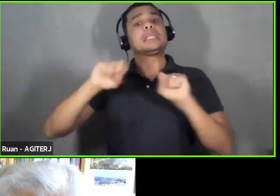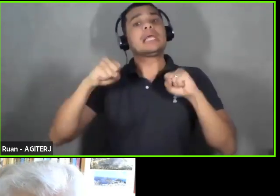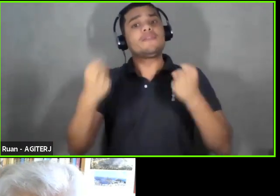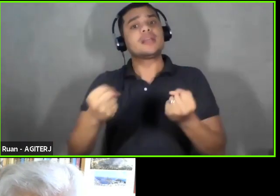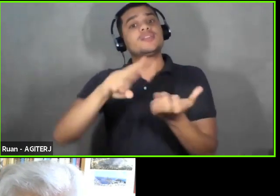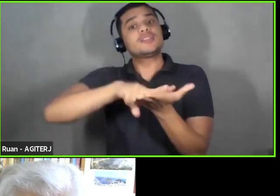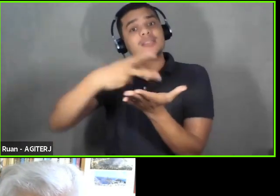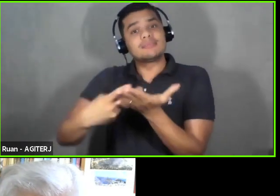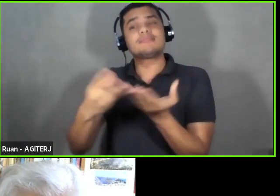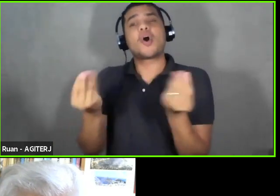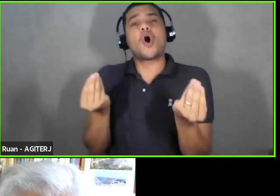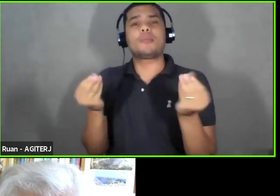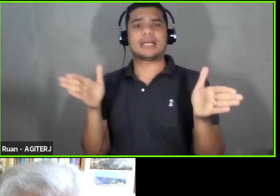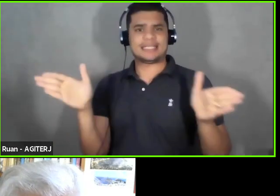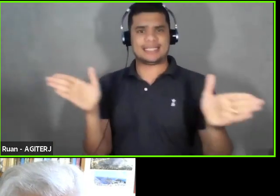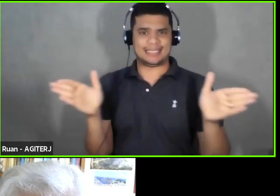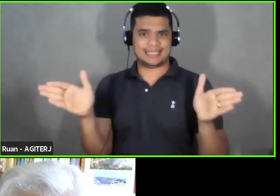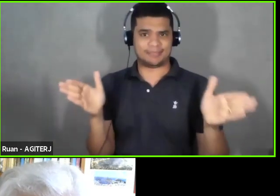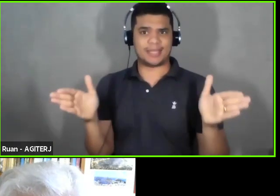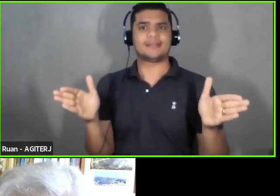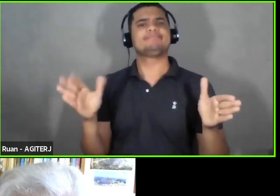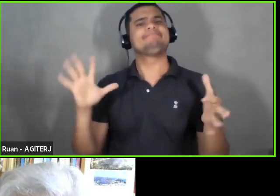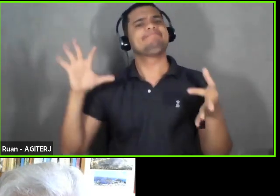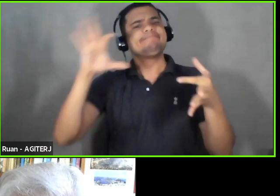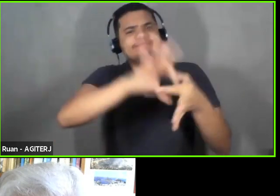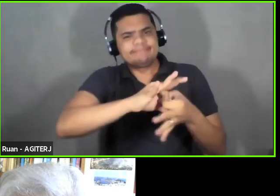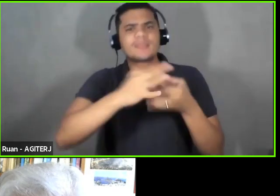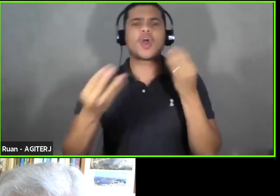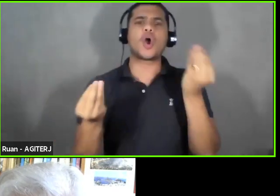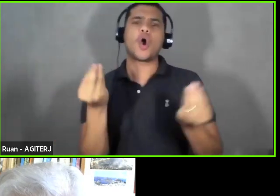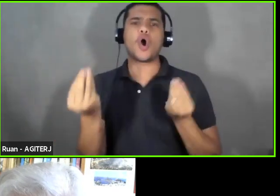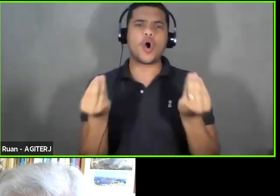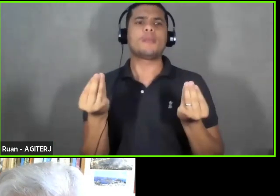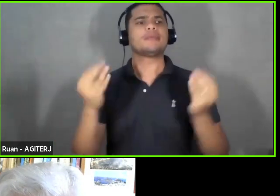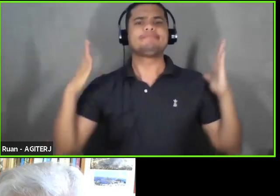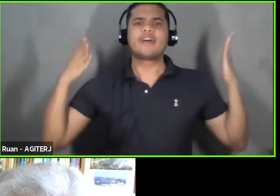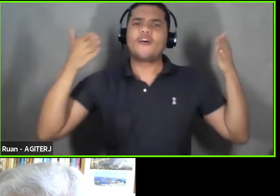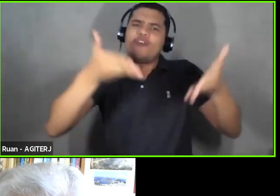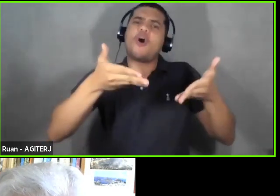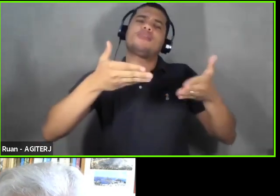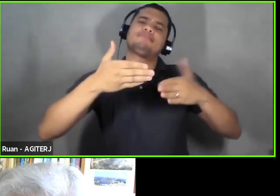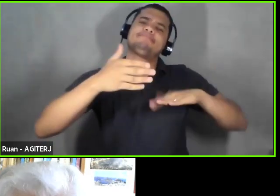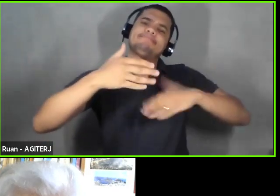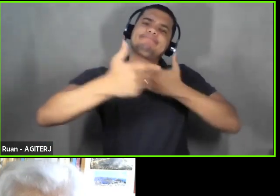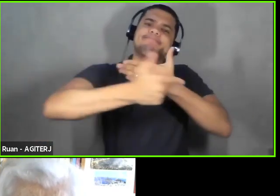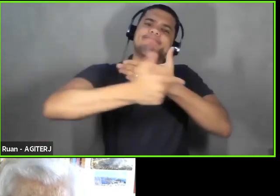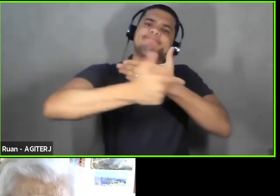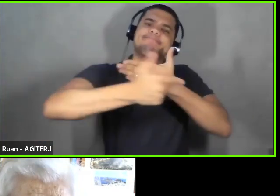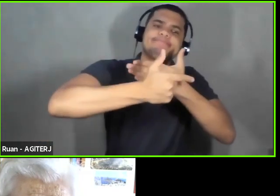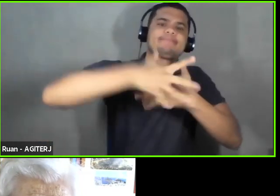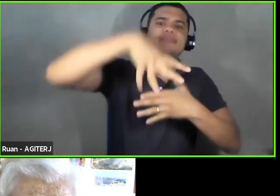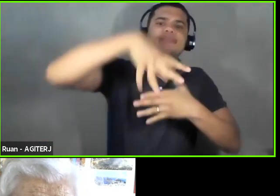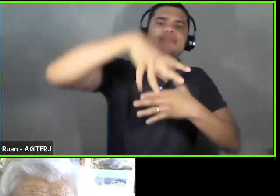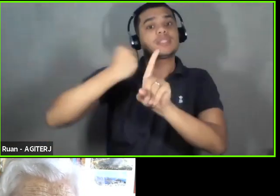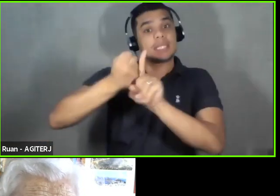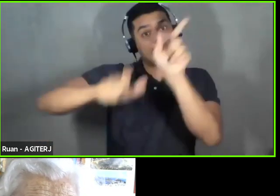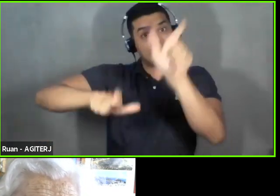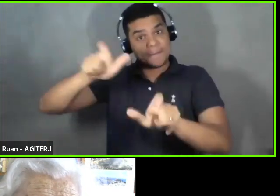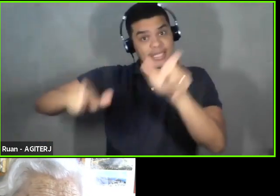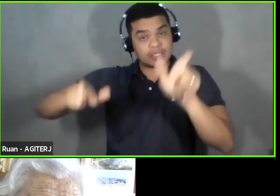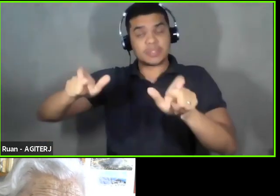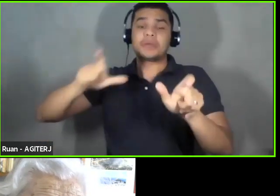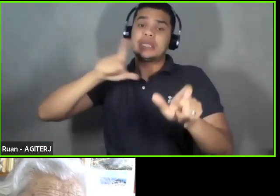para acessibilidade, designação que enfatiza o seu papel de integrar na sociedade pessoas com algum tipo